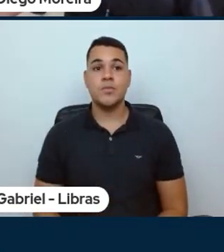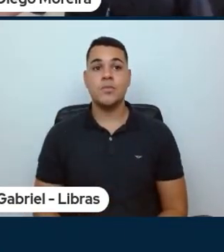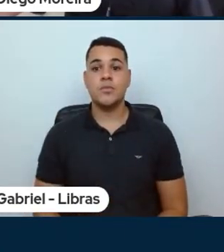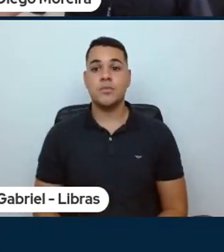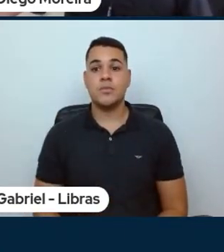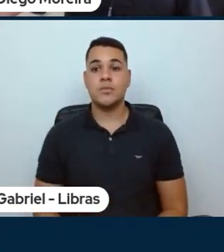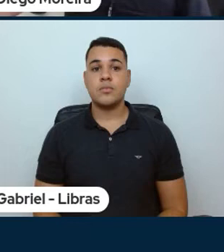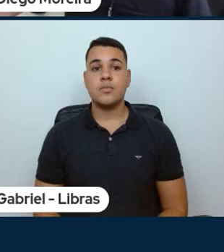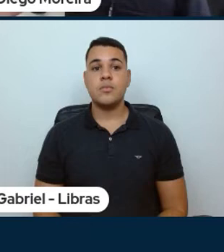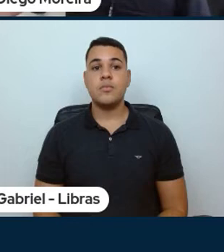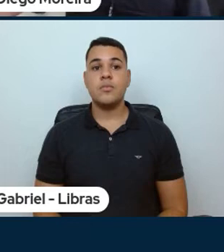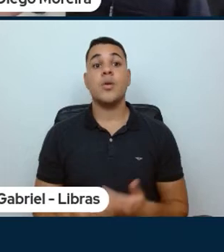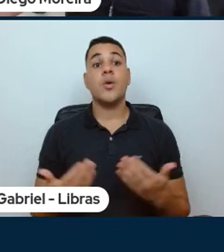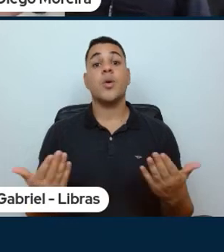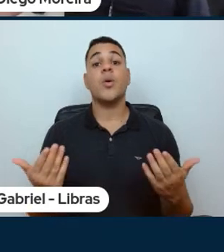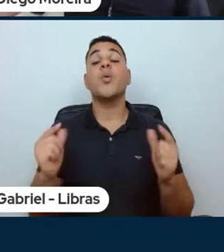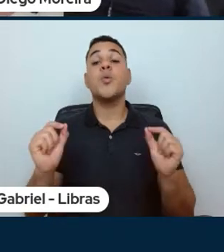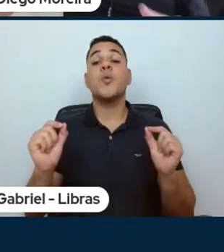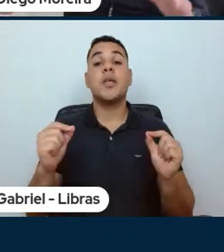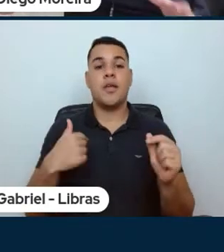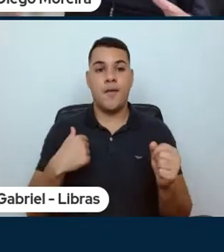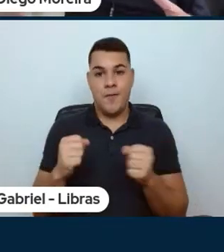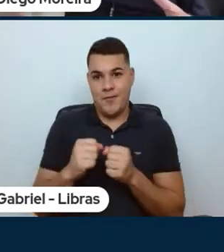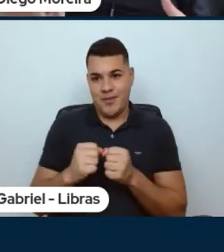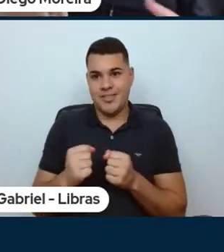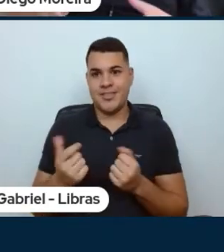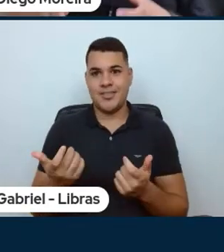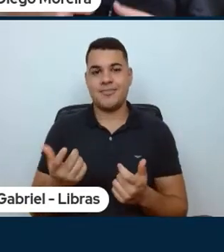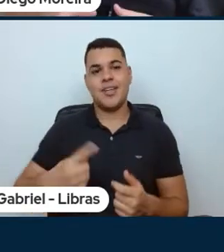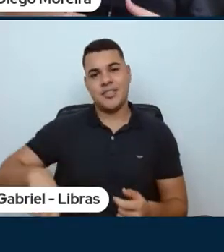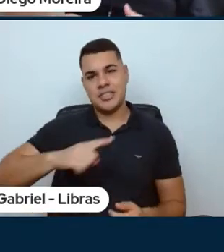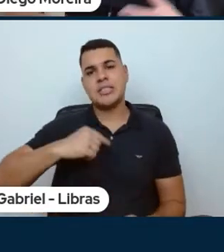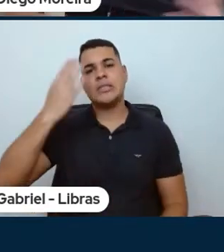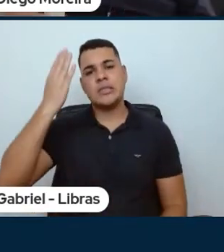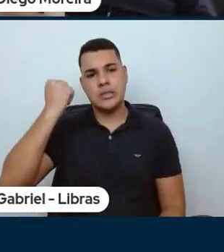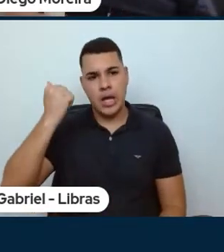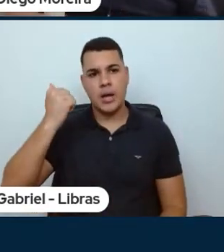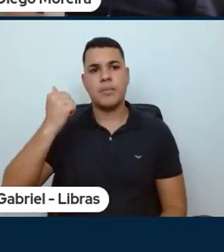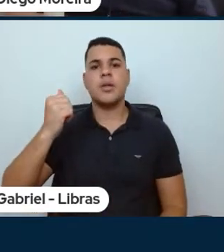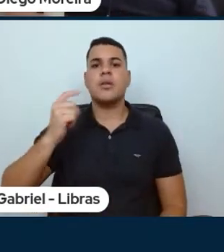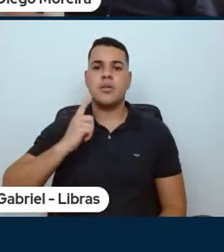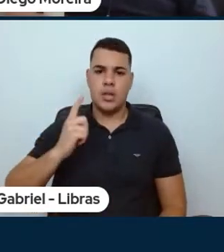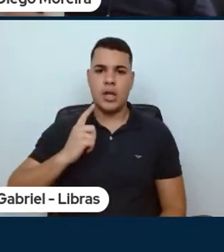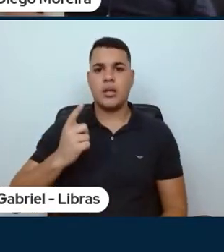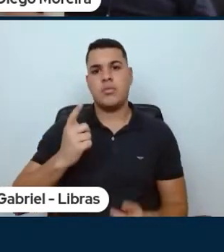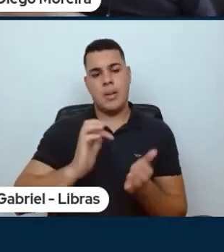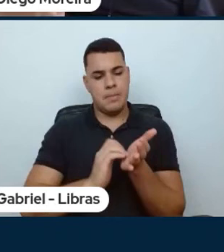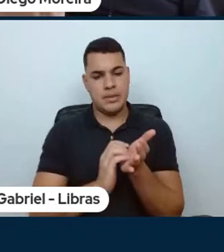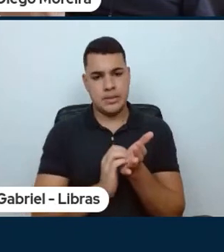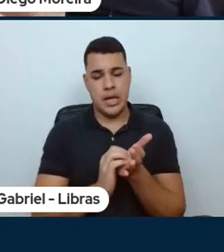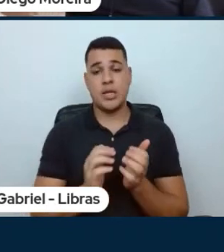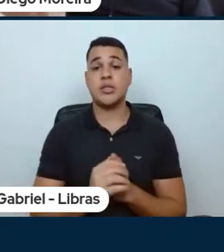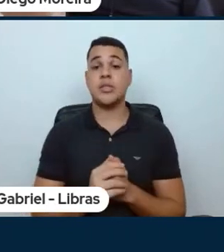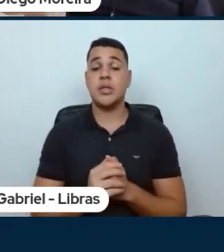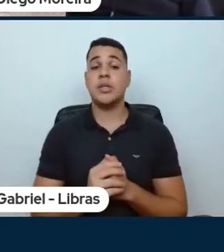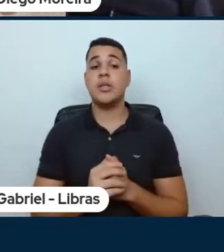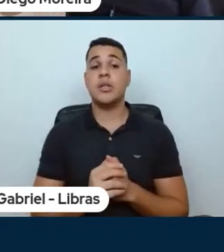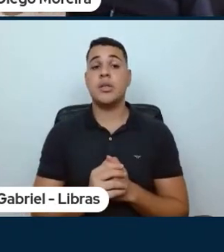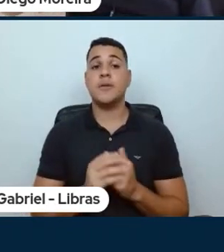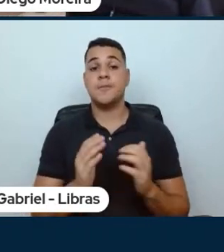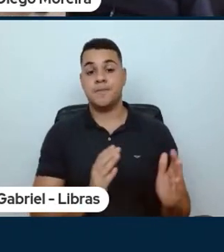fim disso, dessa solução, né, porque essa é a parte que a gente sabe que a gente integra com mensageria, a outra parte que a gente integra